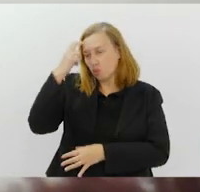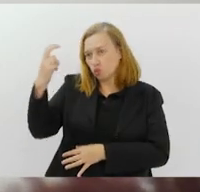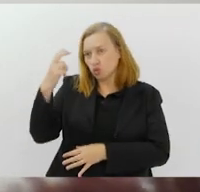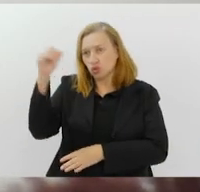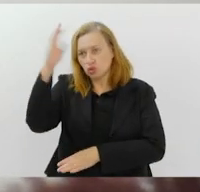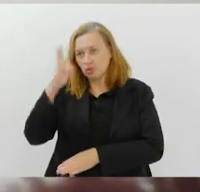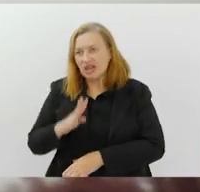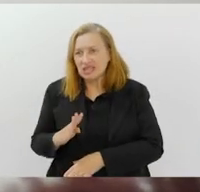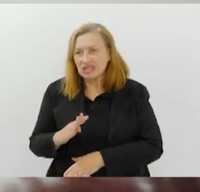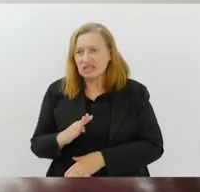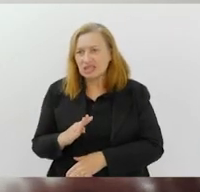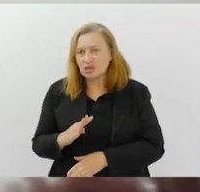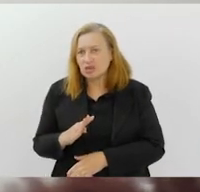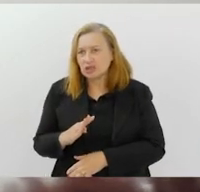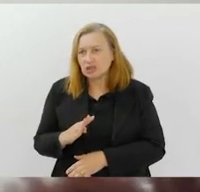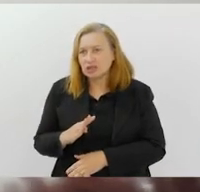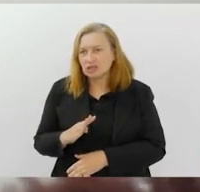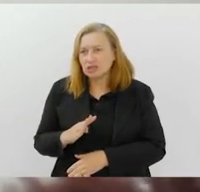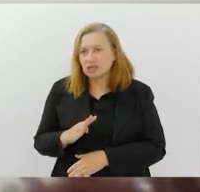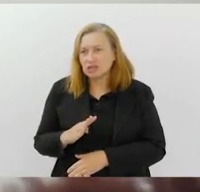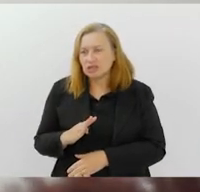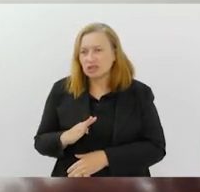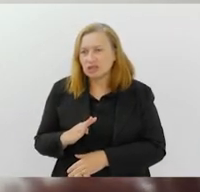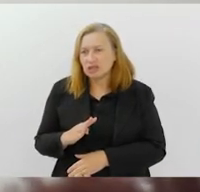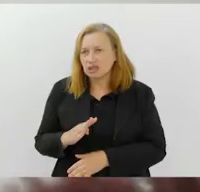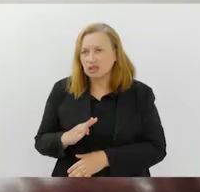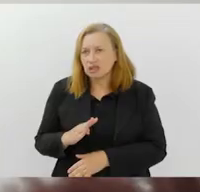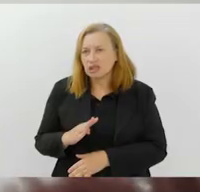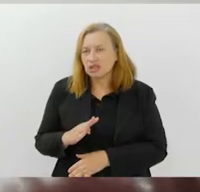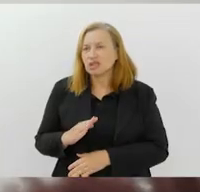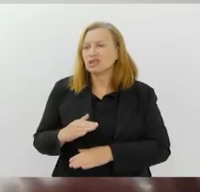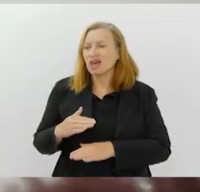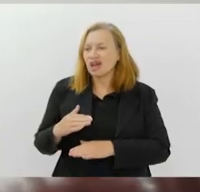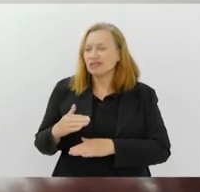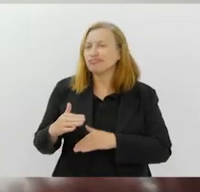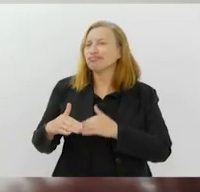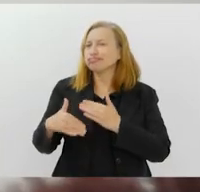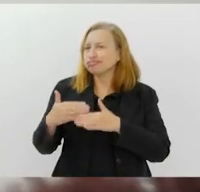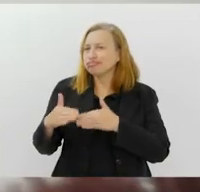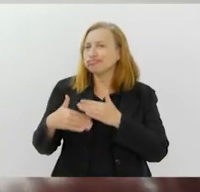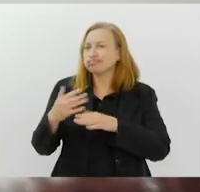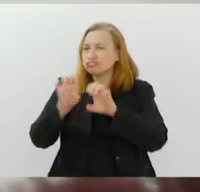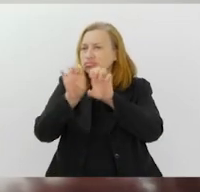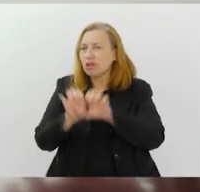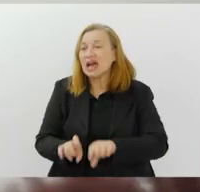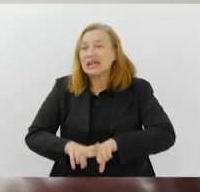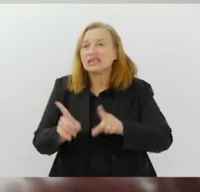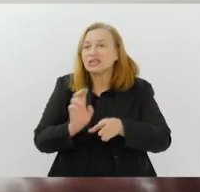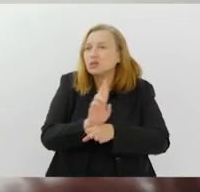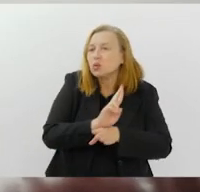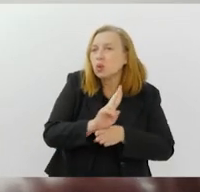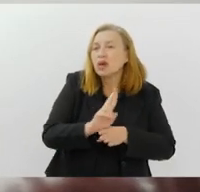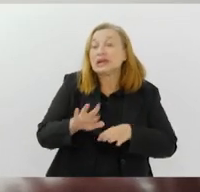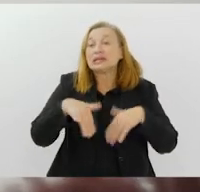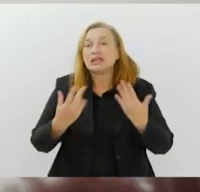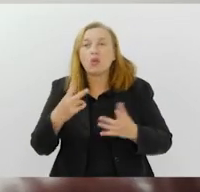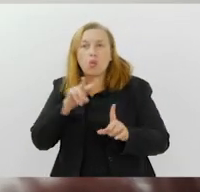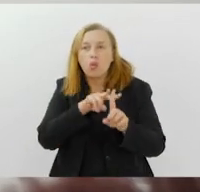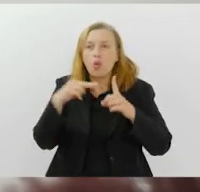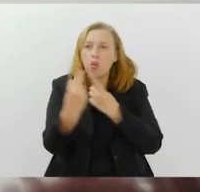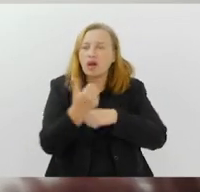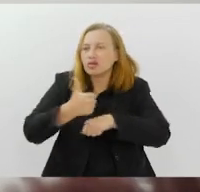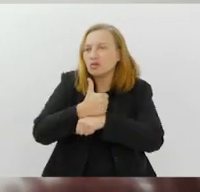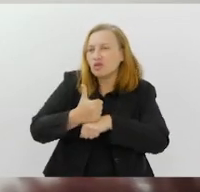Brasil ele ele cresce e ele ainda tá forjado em cima do racismo estrutural então o olhar do profissional ele chega